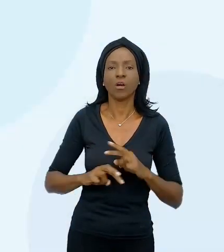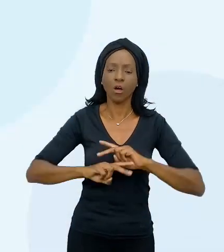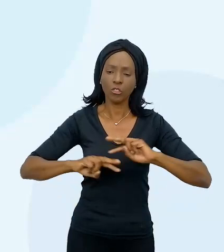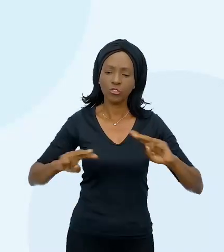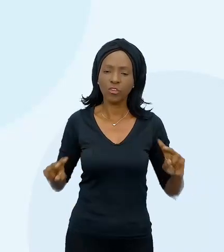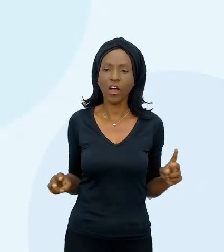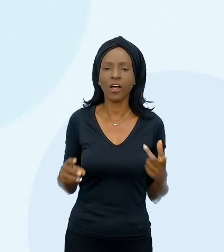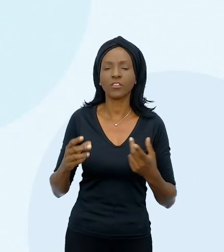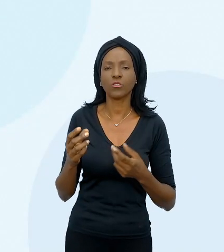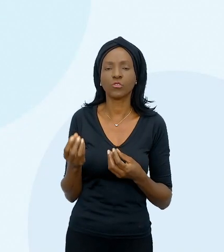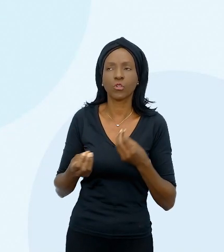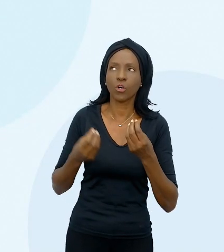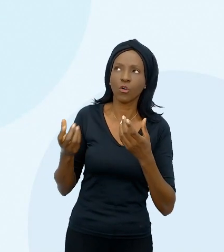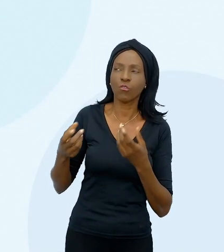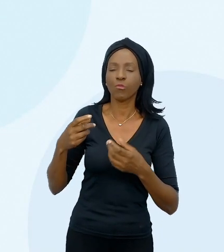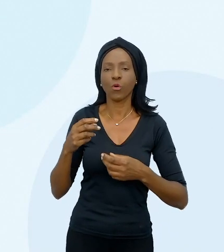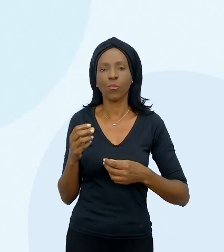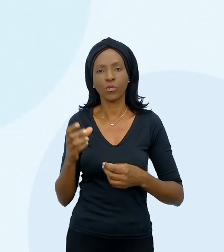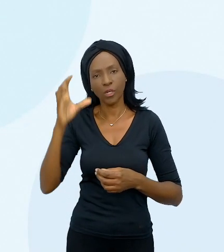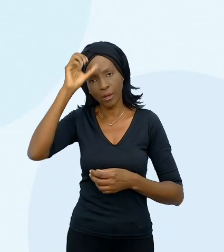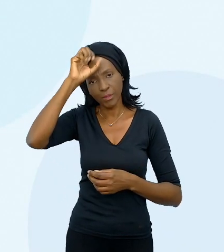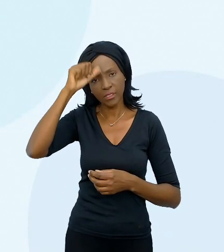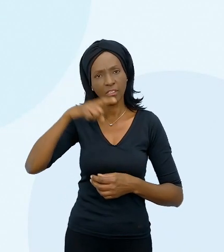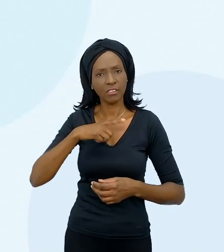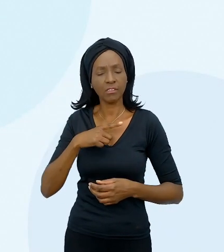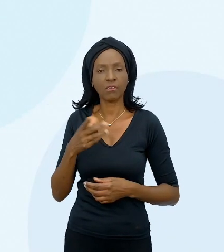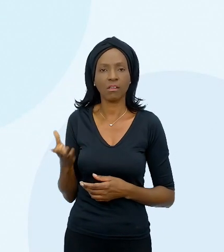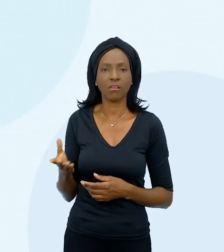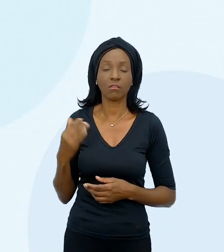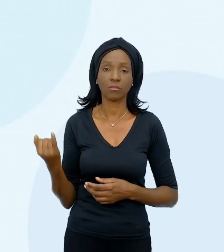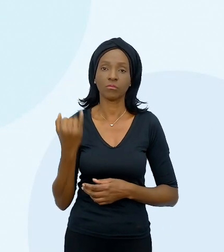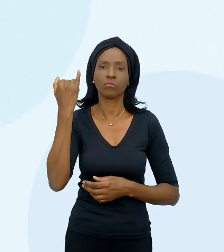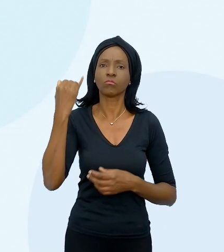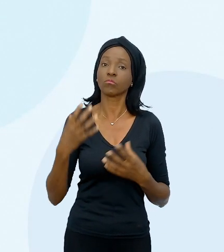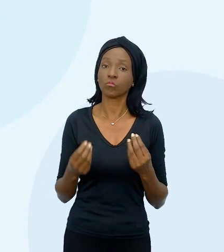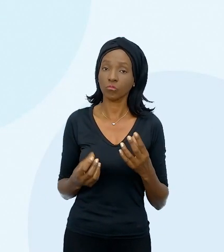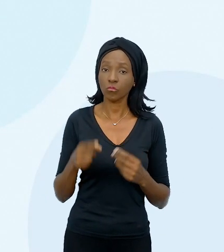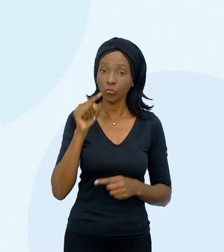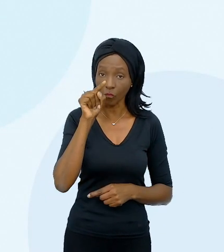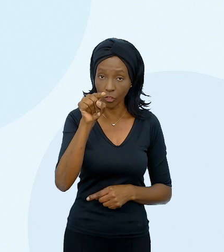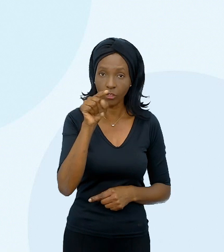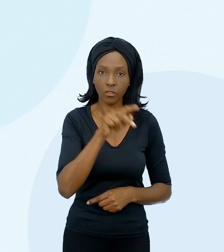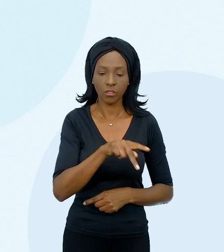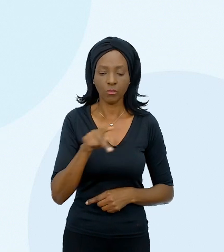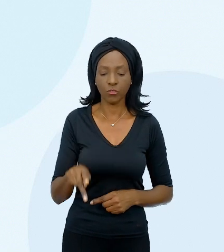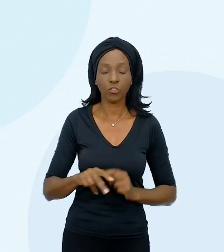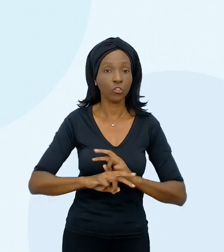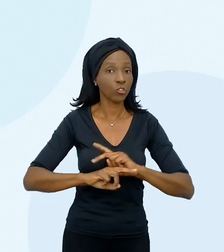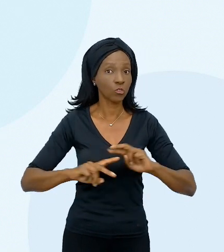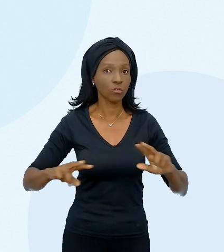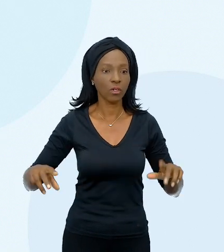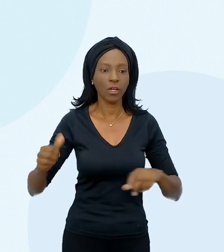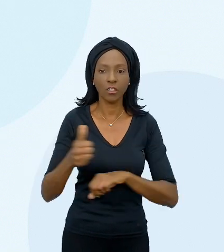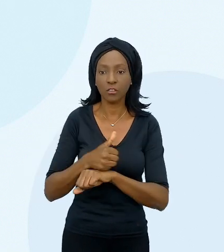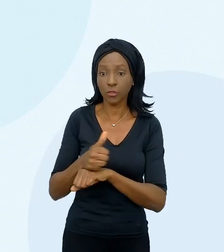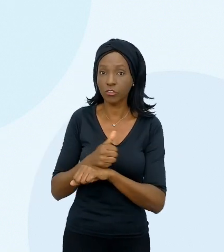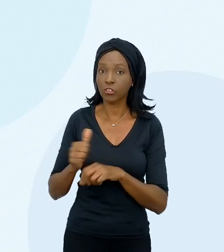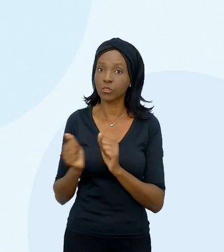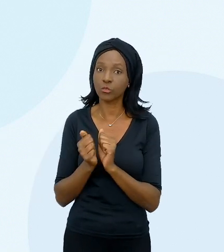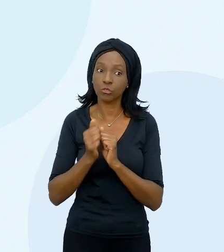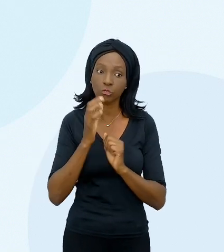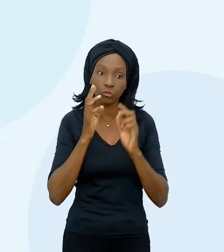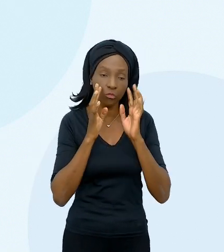de aprendizagem. Então, será um momento muito interessante para que você, professor, né, e os demais profissionais que estiverem